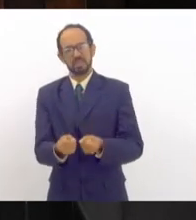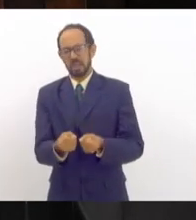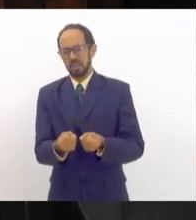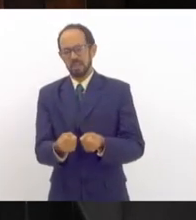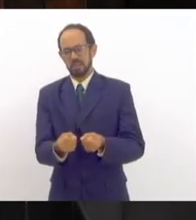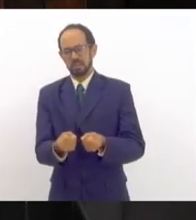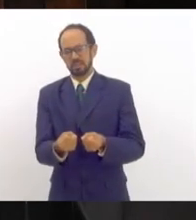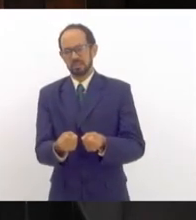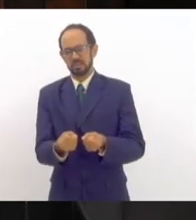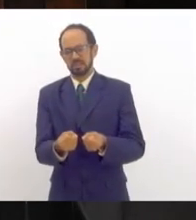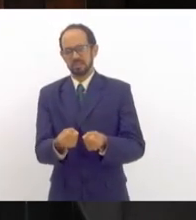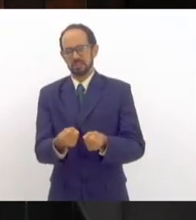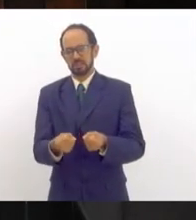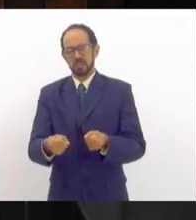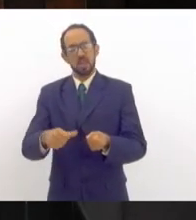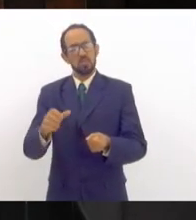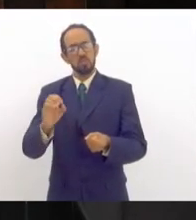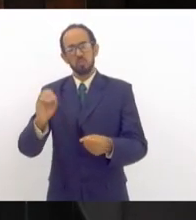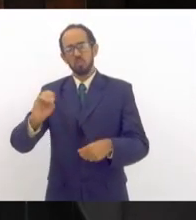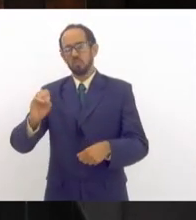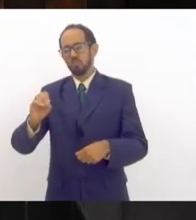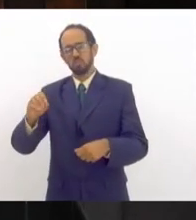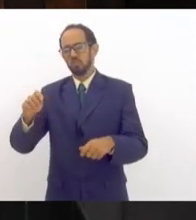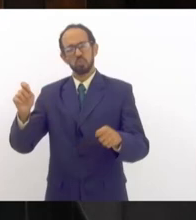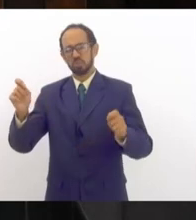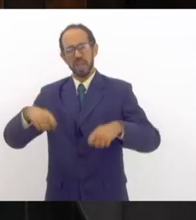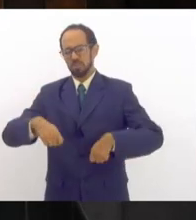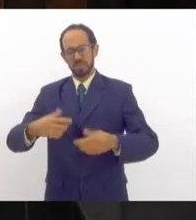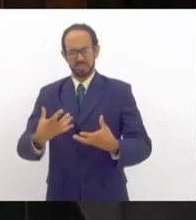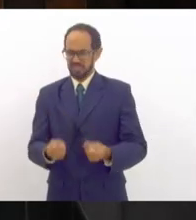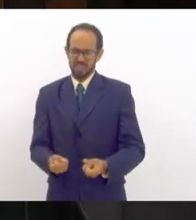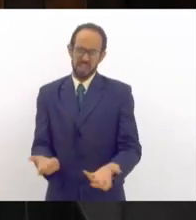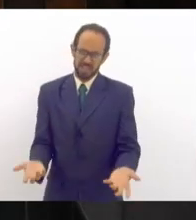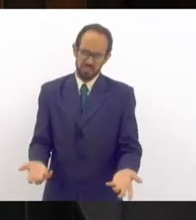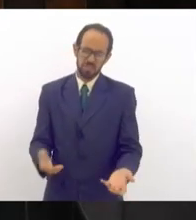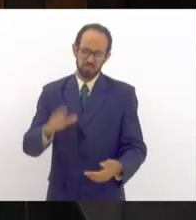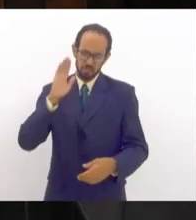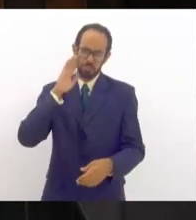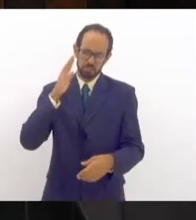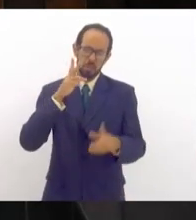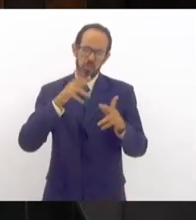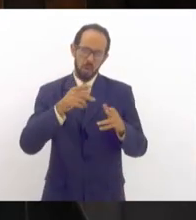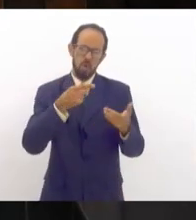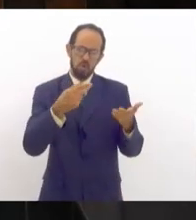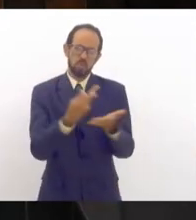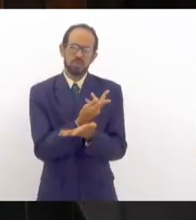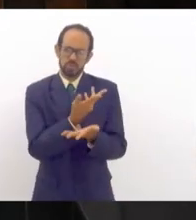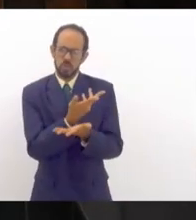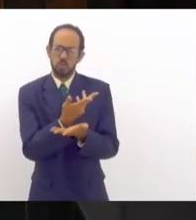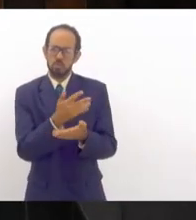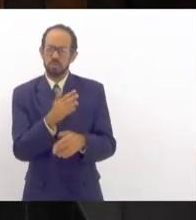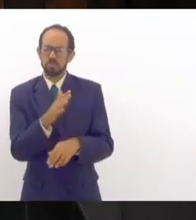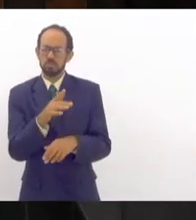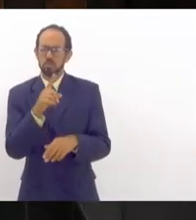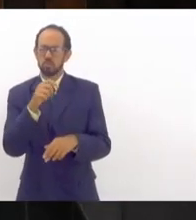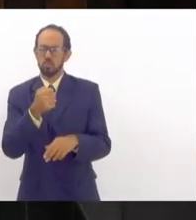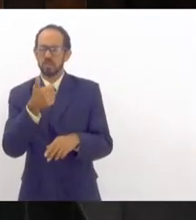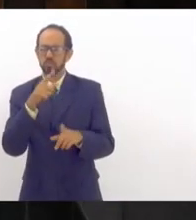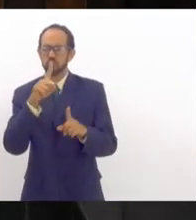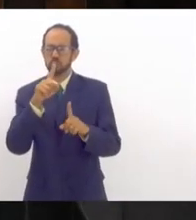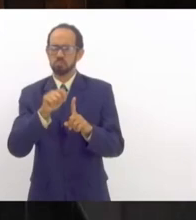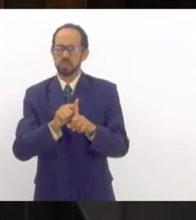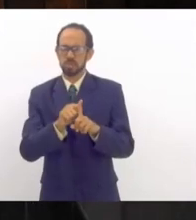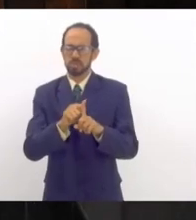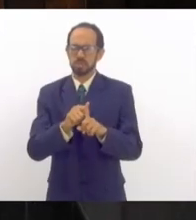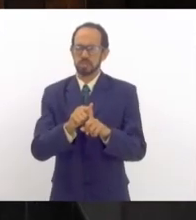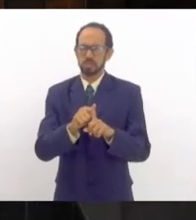forma é admissível mas principalmente da forma que foi então assim a mais ou menos quase um mês um pouco